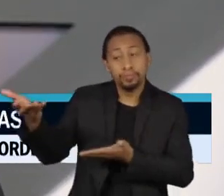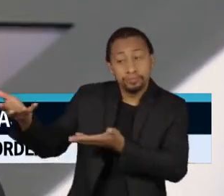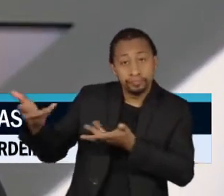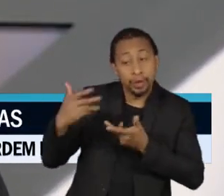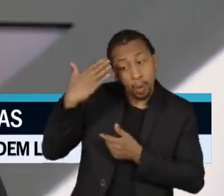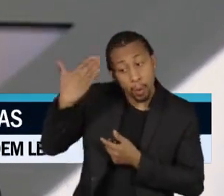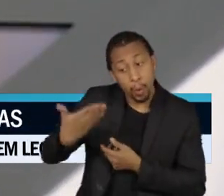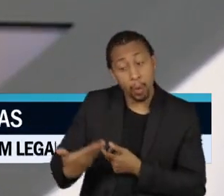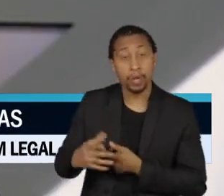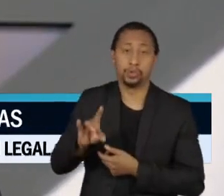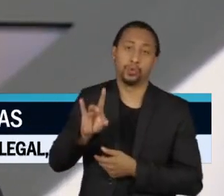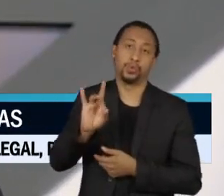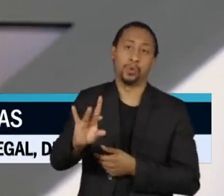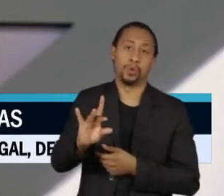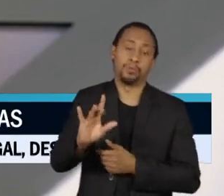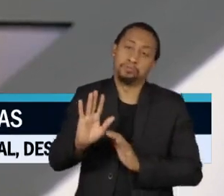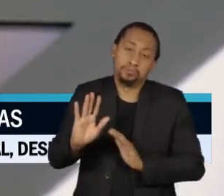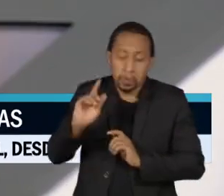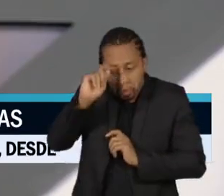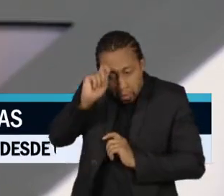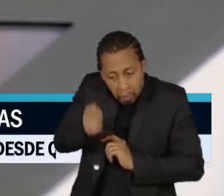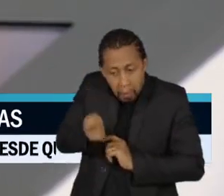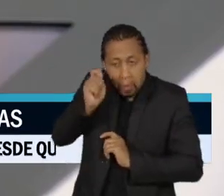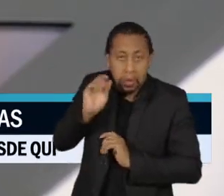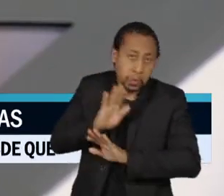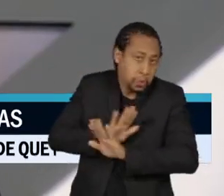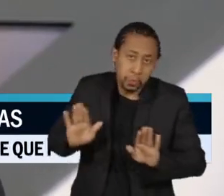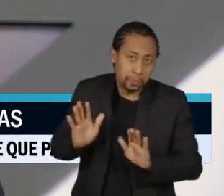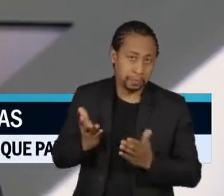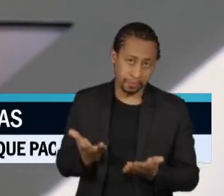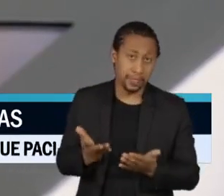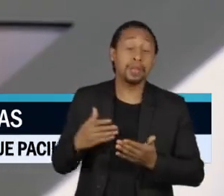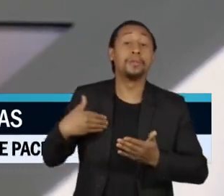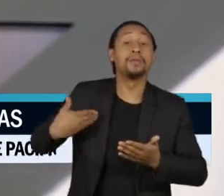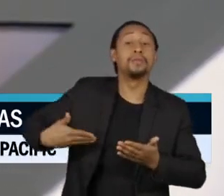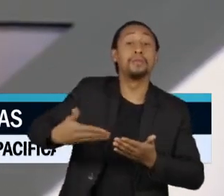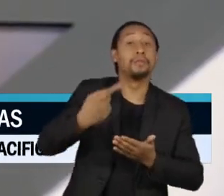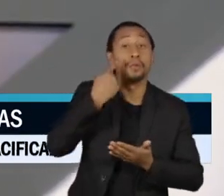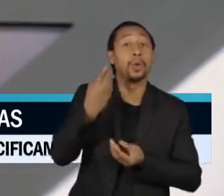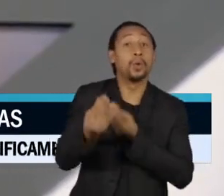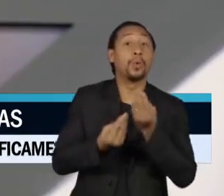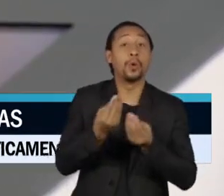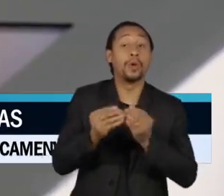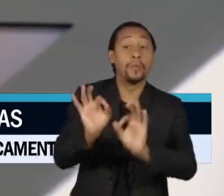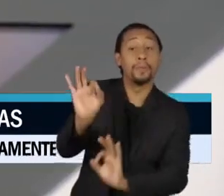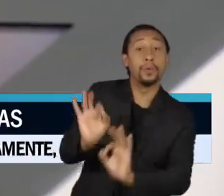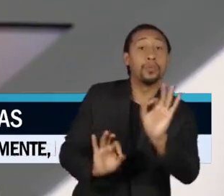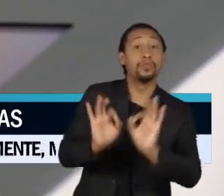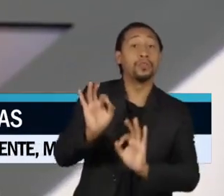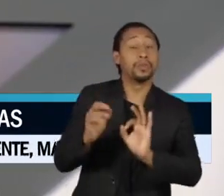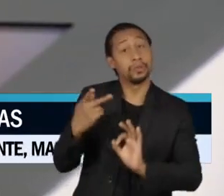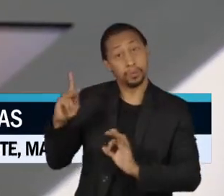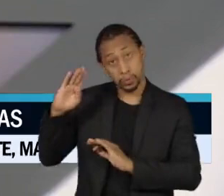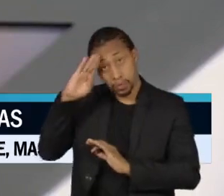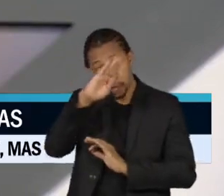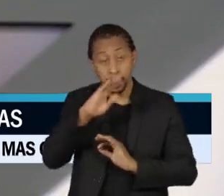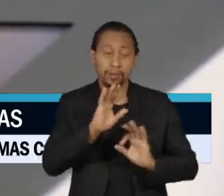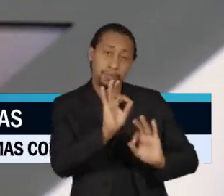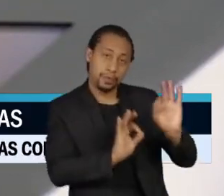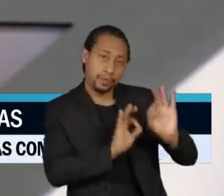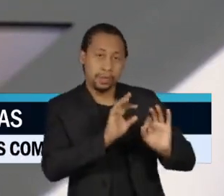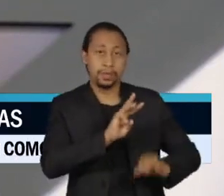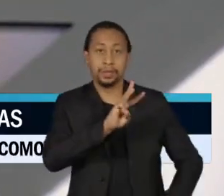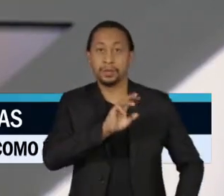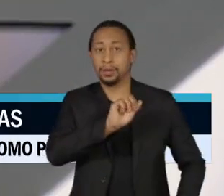os projetos deixarem de estar convergentes, do Bolsonaro e do Valdemar da Costa Neto. O Valdemar da Costa Neto, ele está